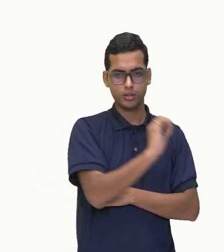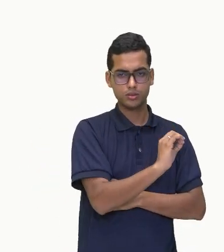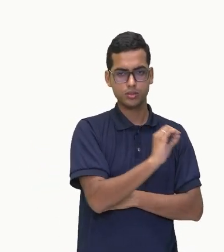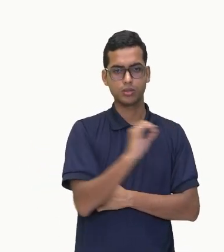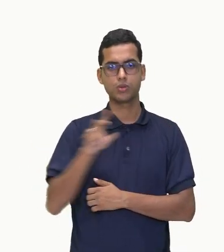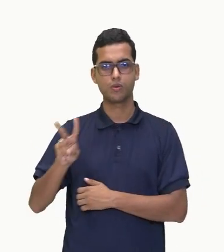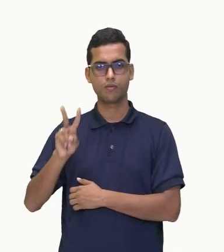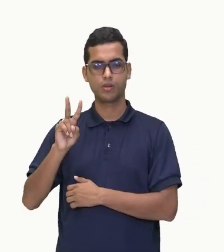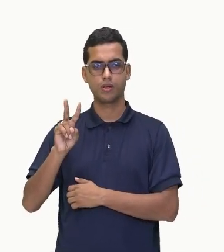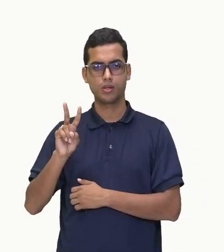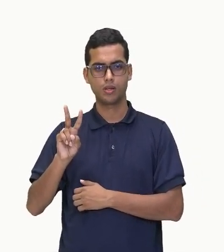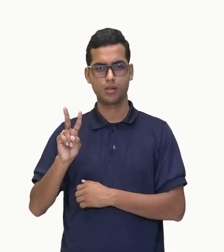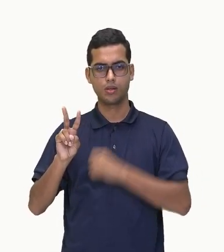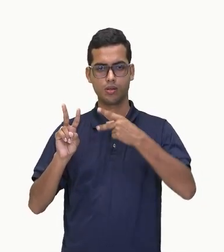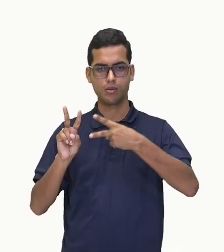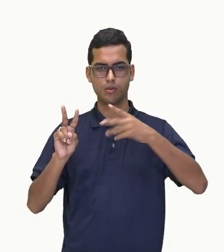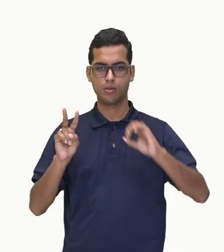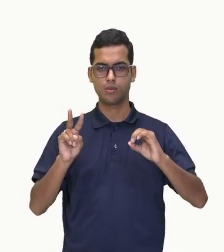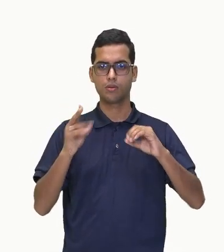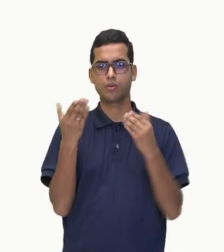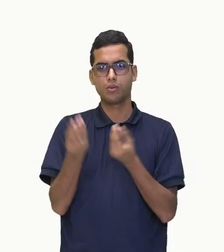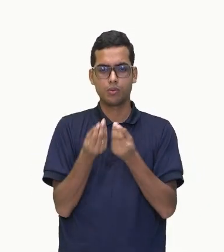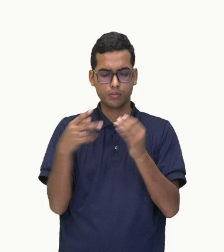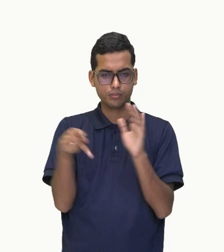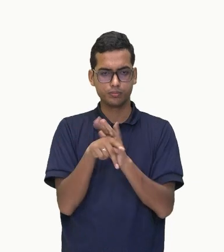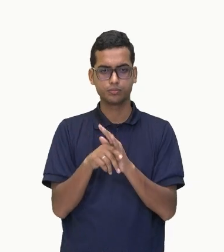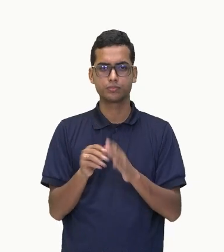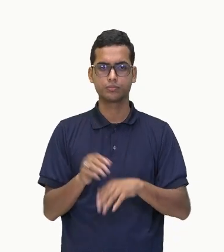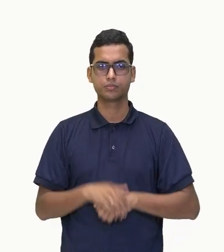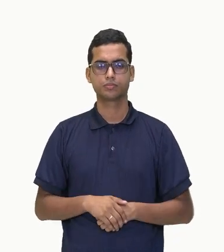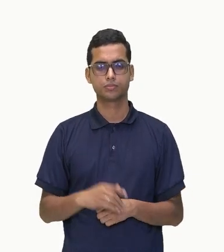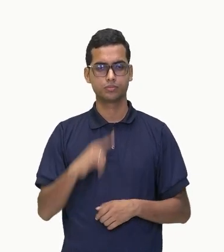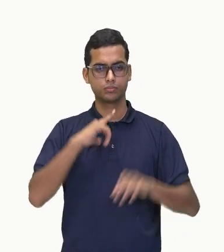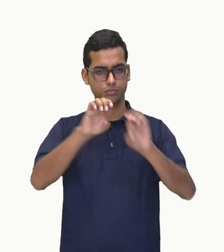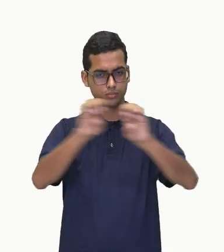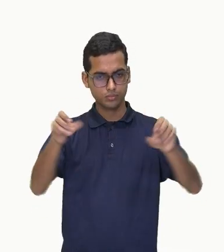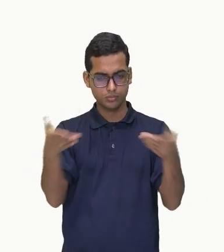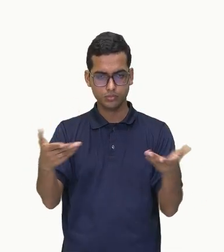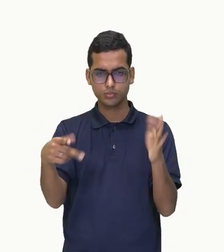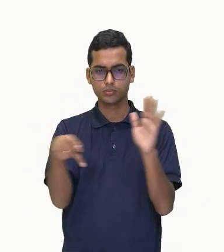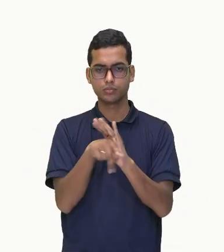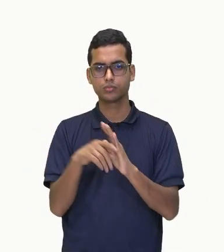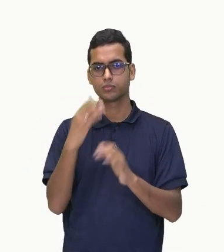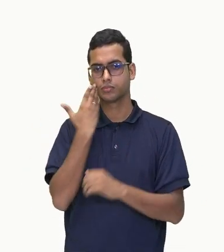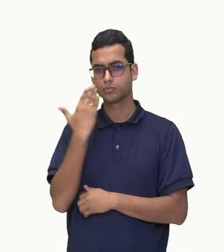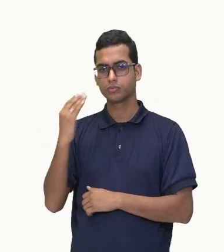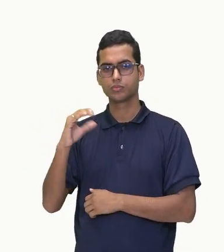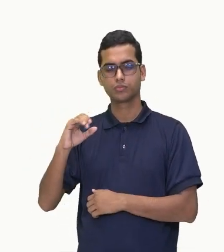maior que zero, eu tenho aqui a equação do sorvete,